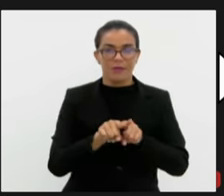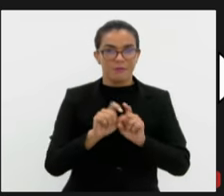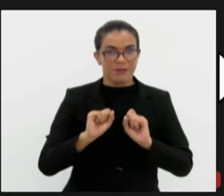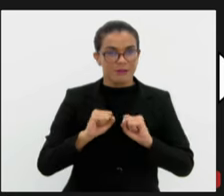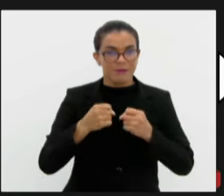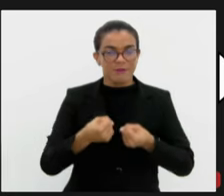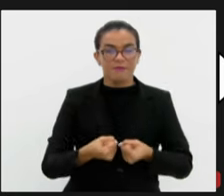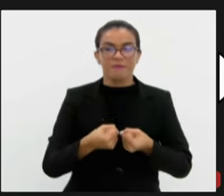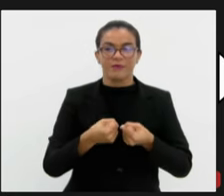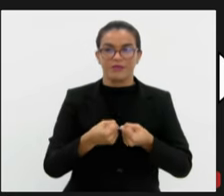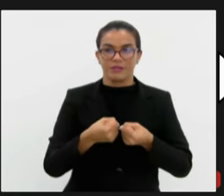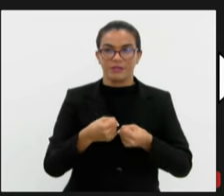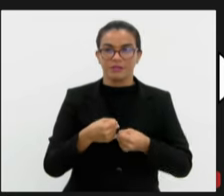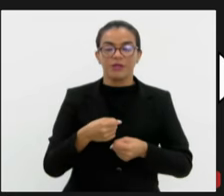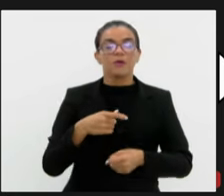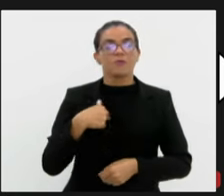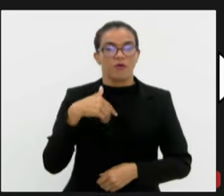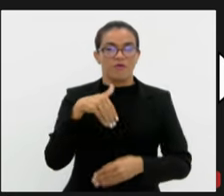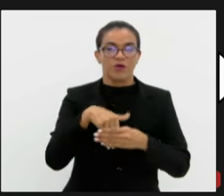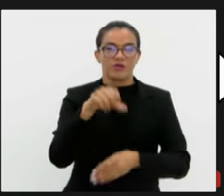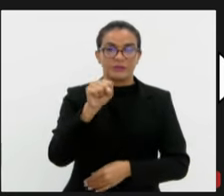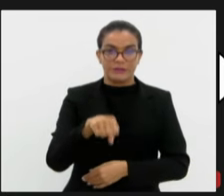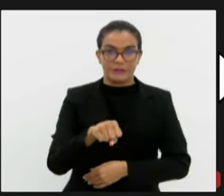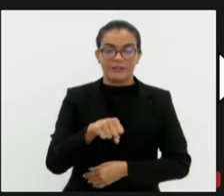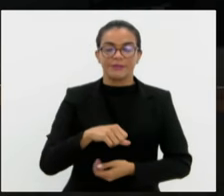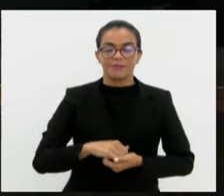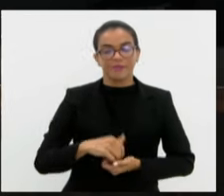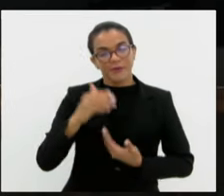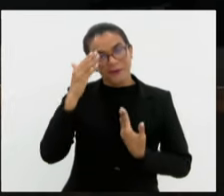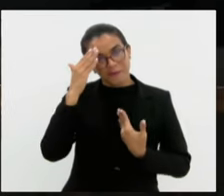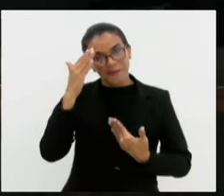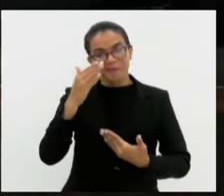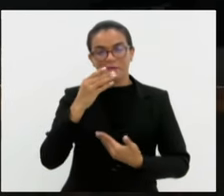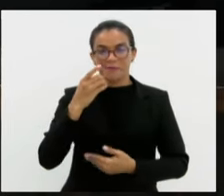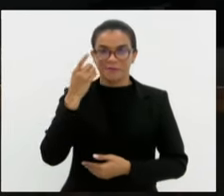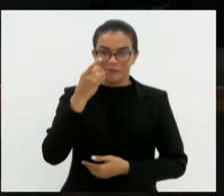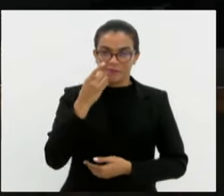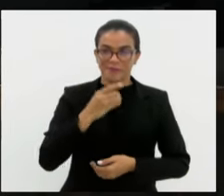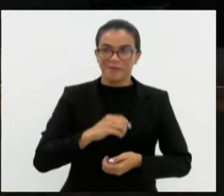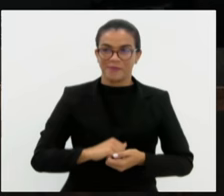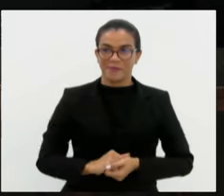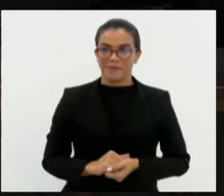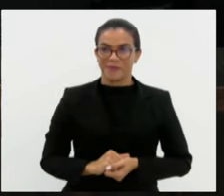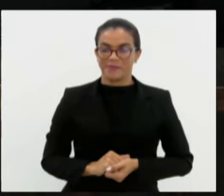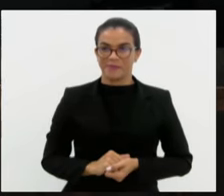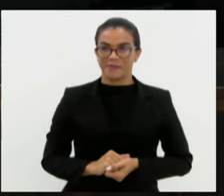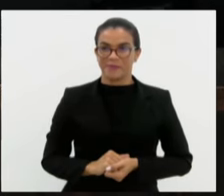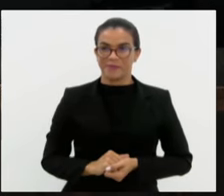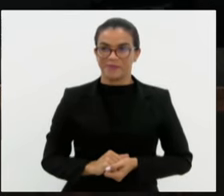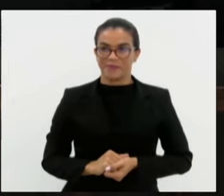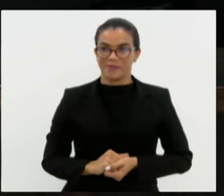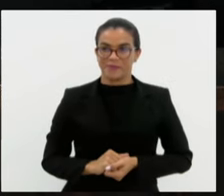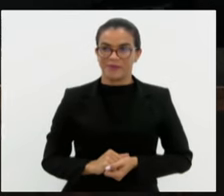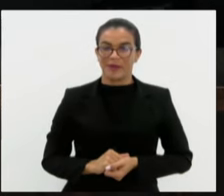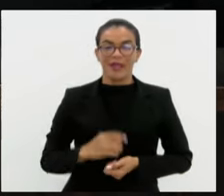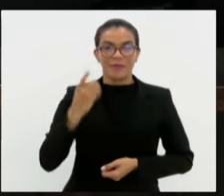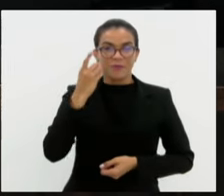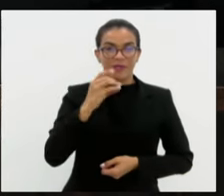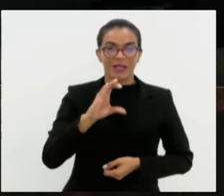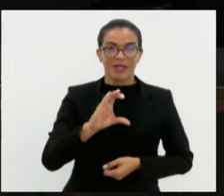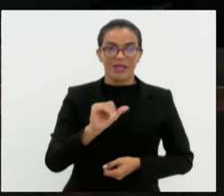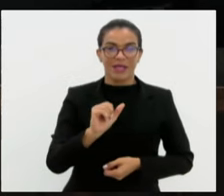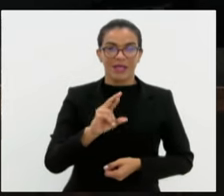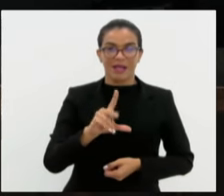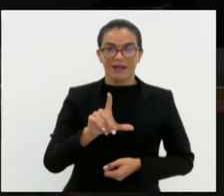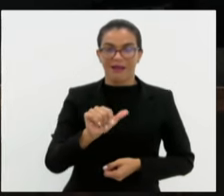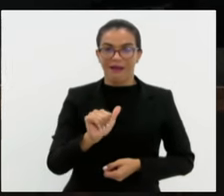pelo contraditório, o meu voto é sim, presidente. Muito obrigado, deputado. Deputada Carla está licenciada. Me